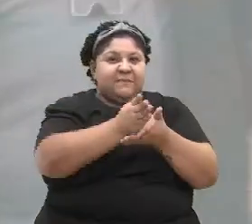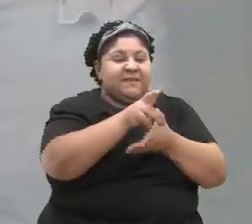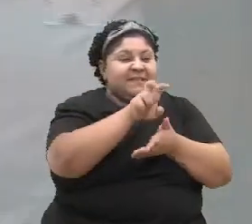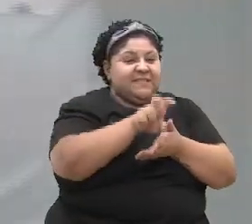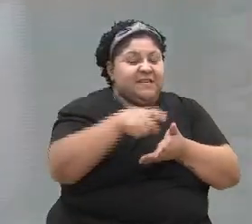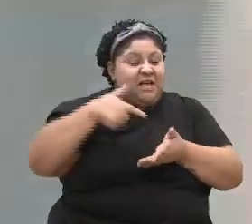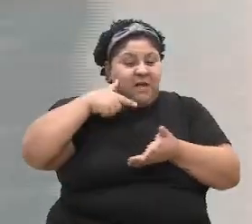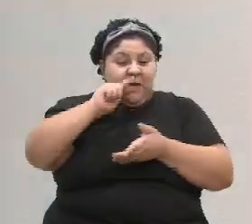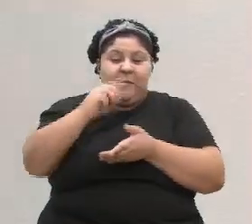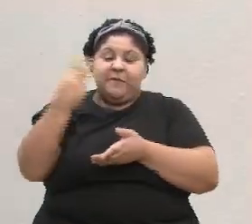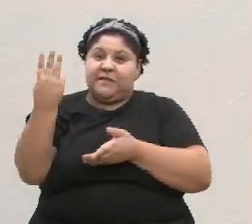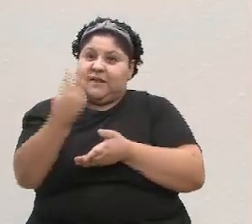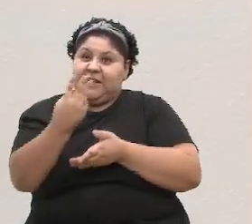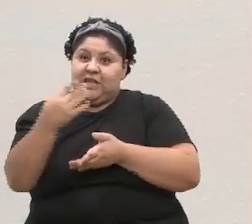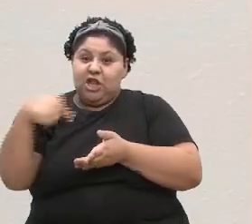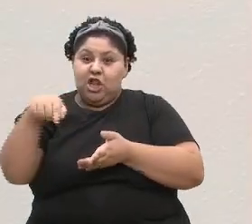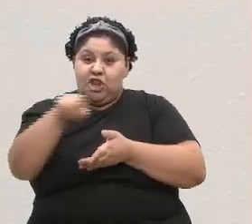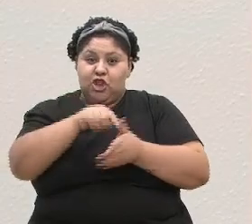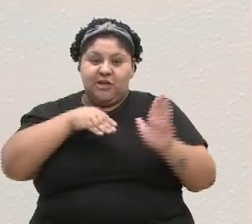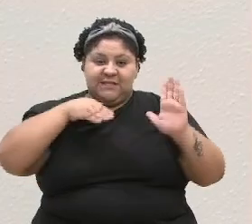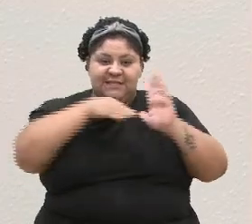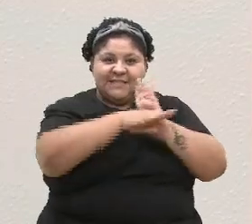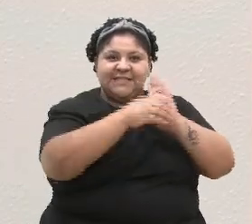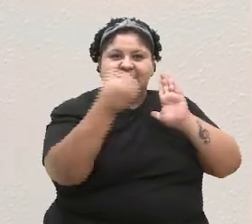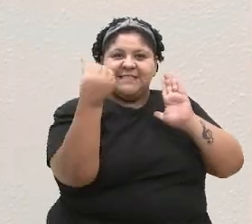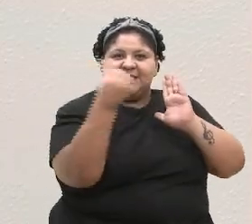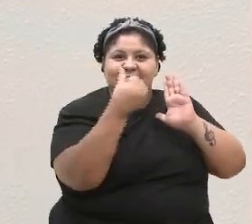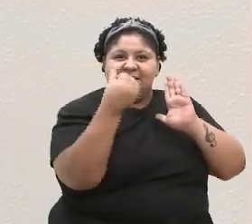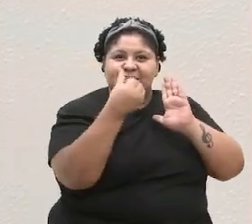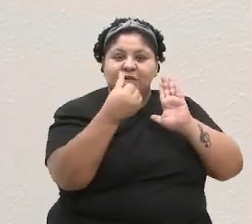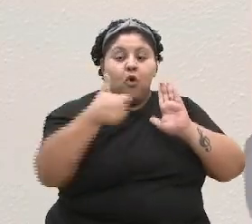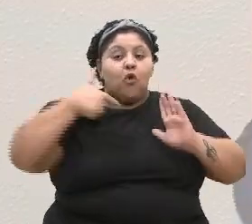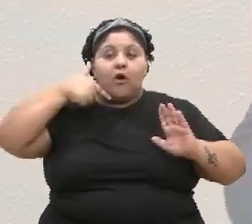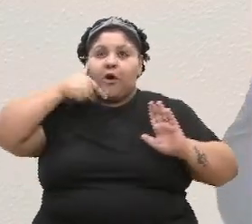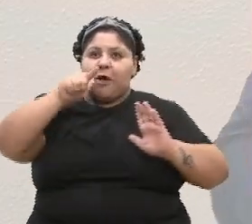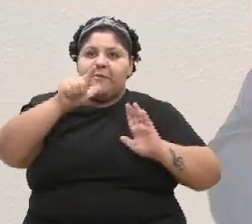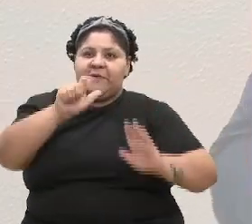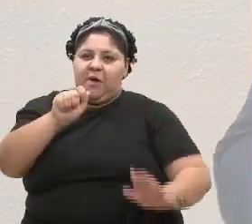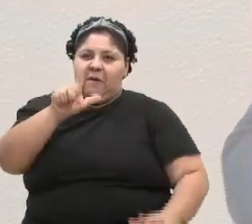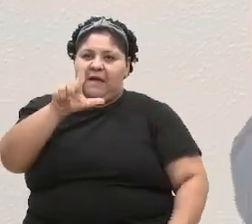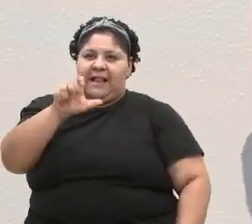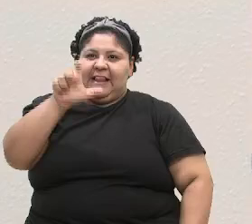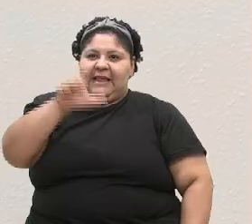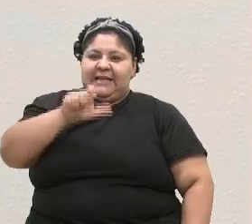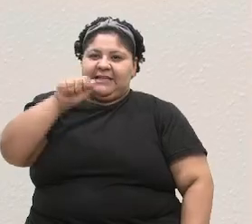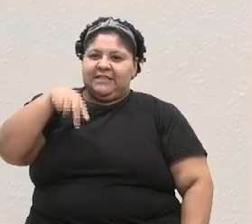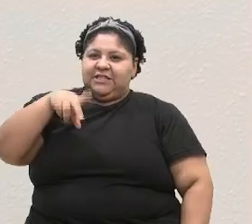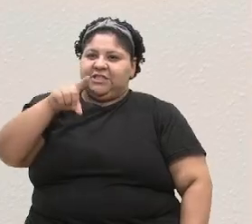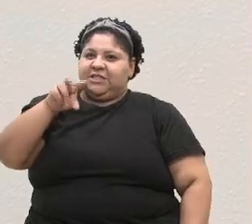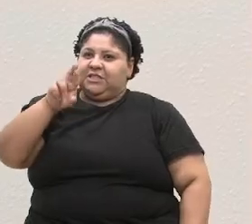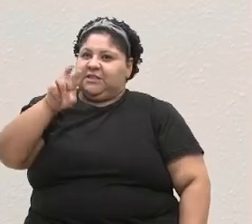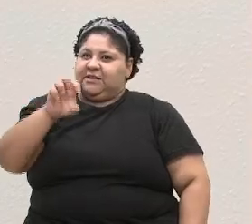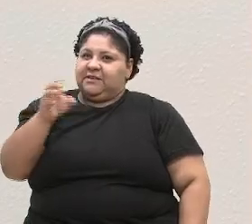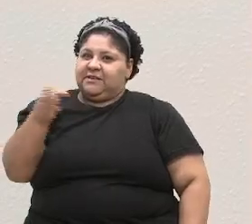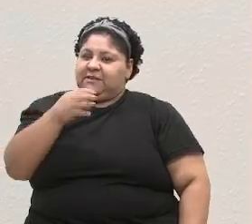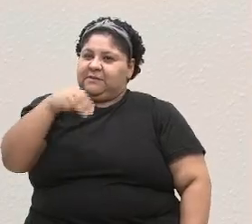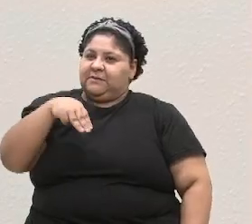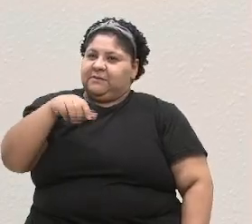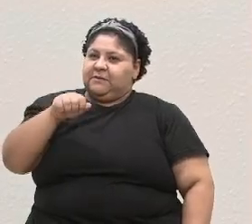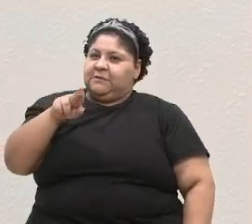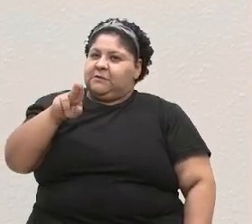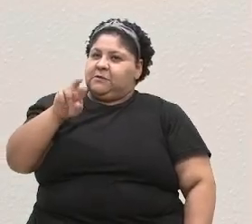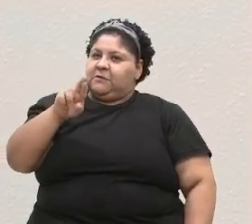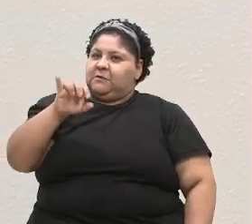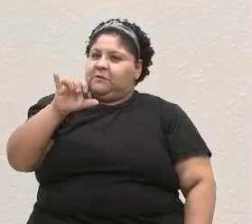em 6º lugar. Então, quem ficou de campeão foi o Alexandre Correia e Maurício dos Santos. Segundo lugar, Alexandre Lopes e Everaldo